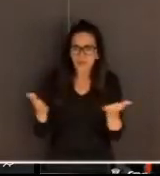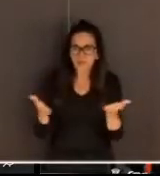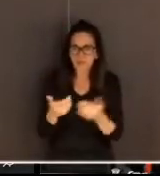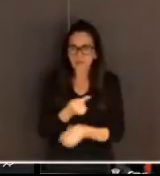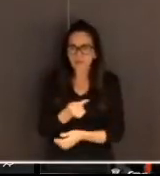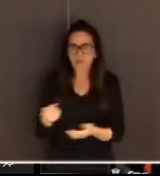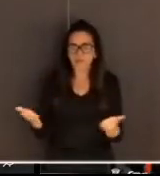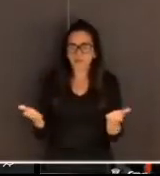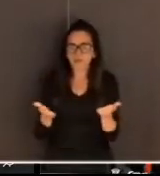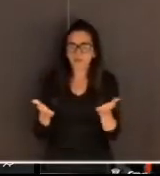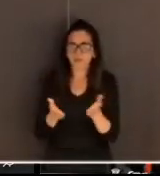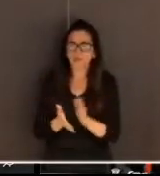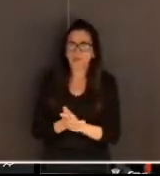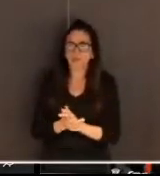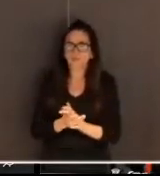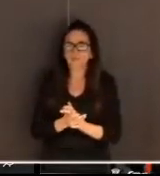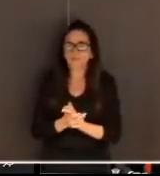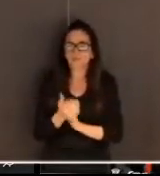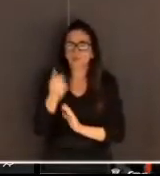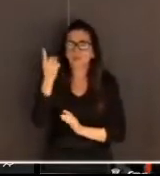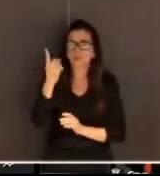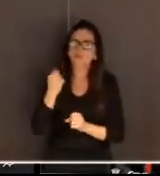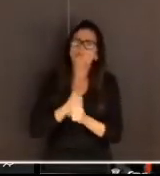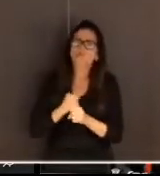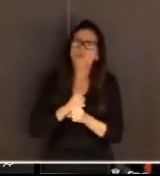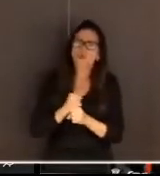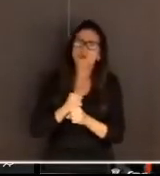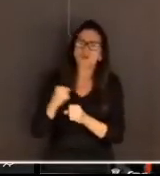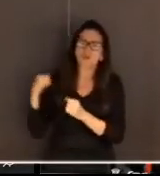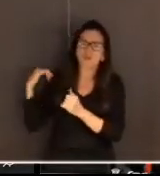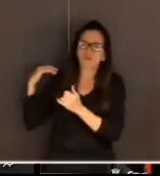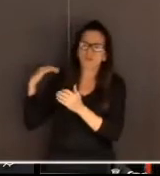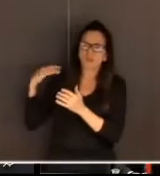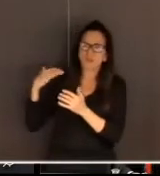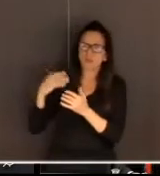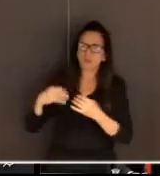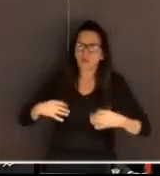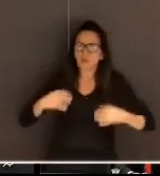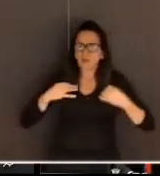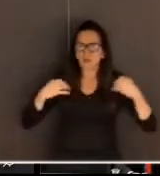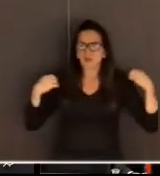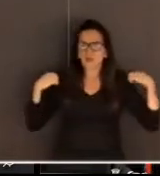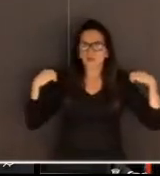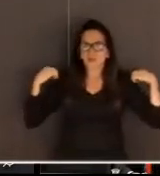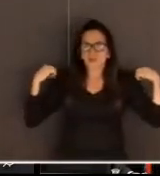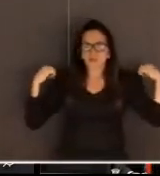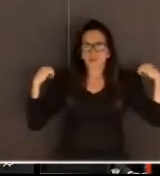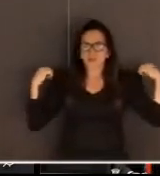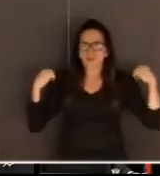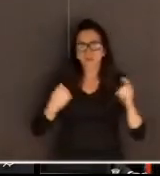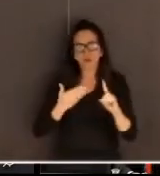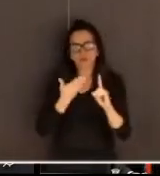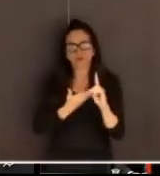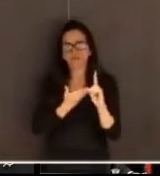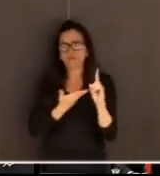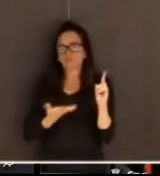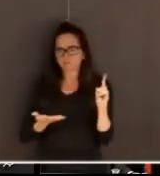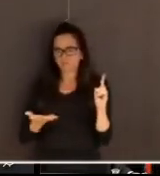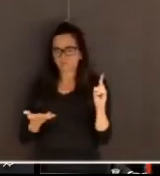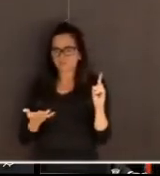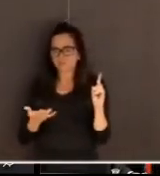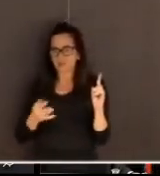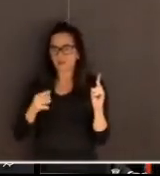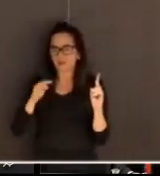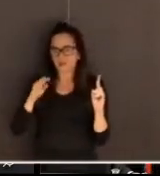decisão há um ano pelo STJ, a questão das roupas do réu. Tenho de falar porque